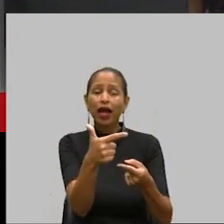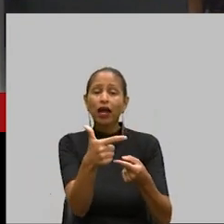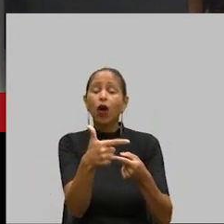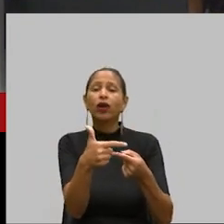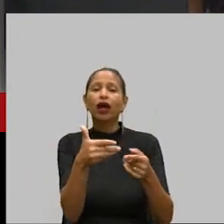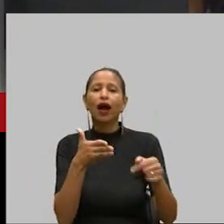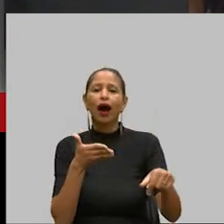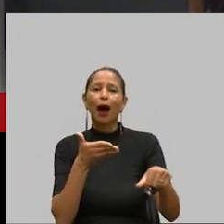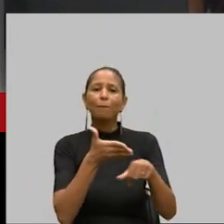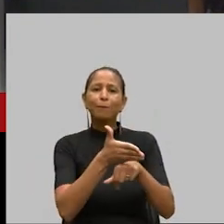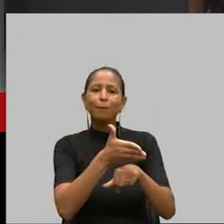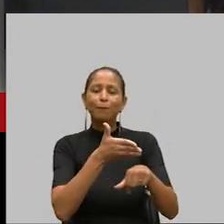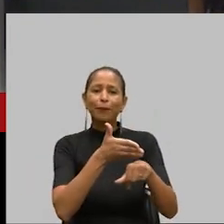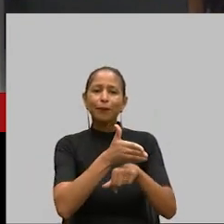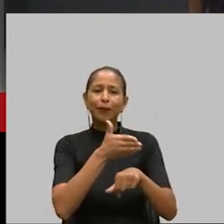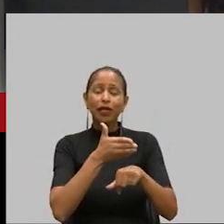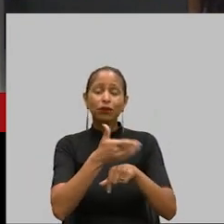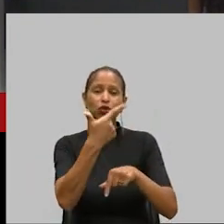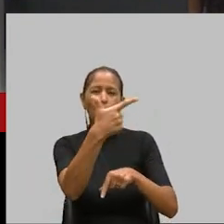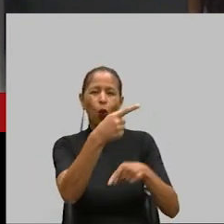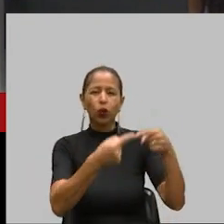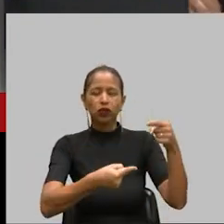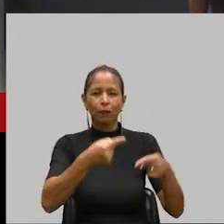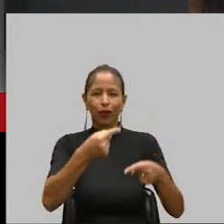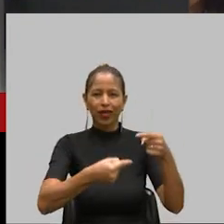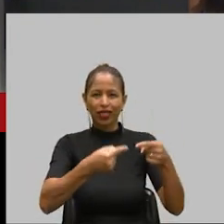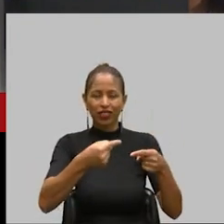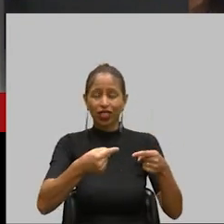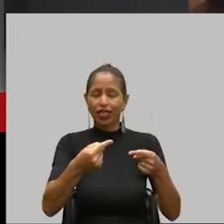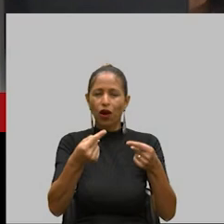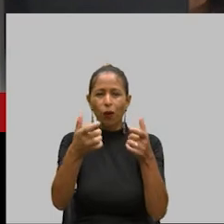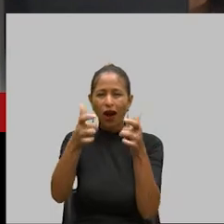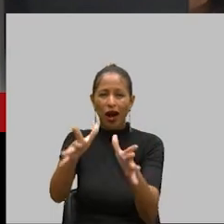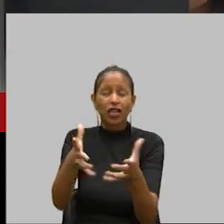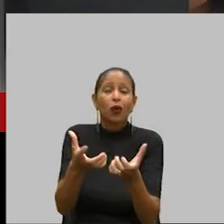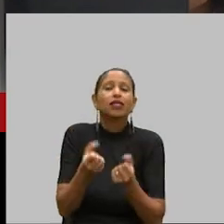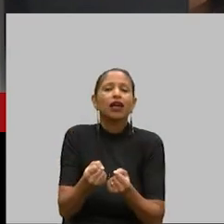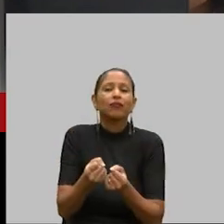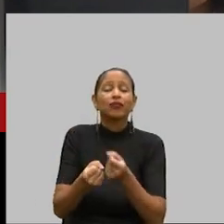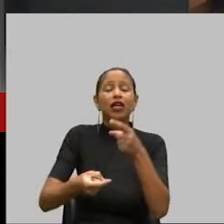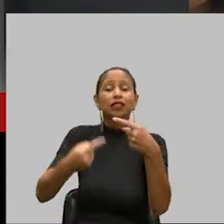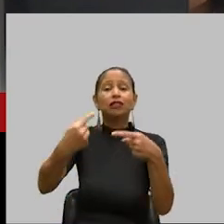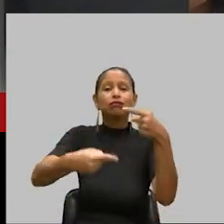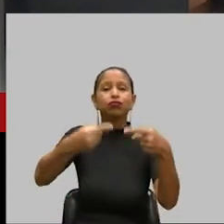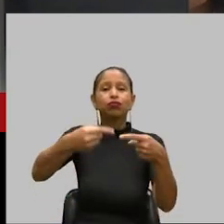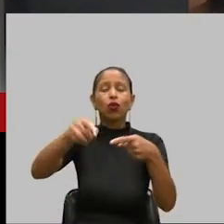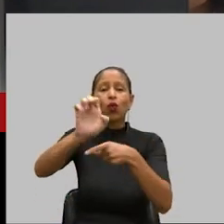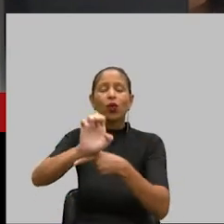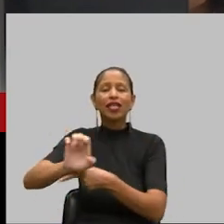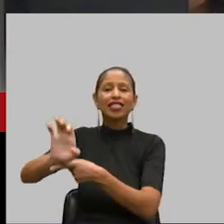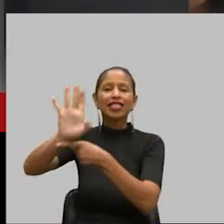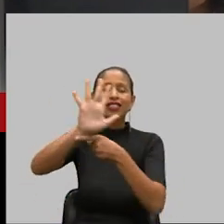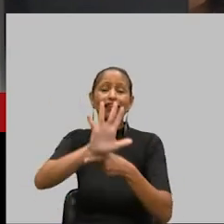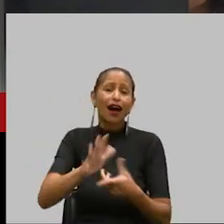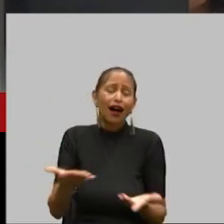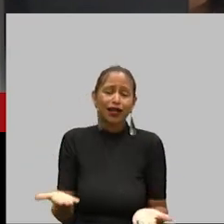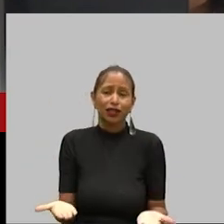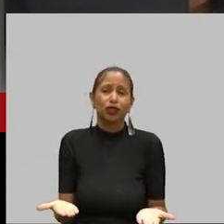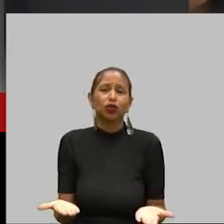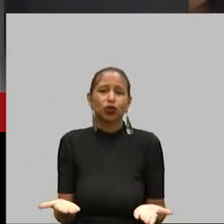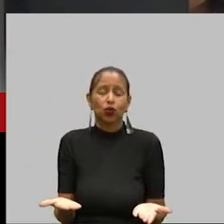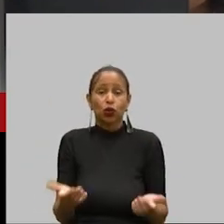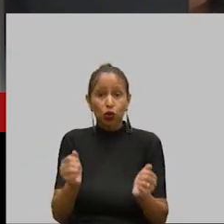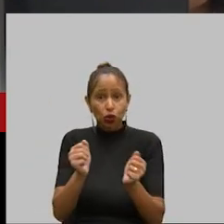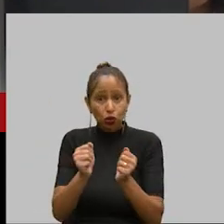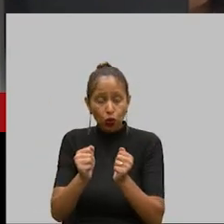por aqueles que negam a política mas ao negar a política tão negando o estado o estado para as